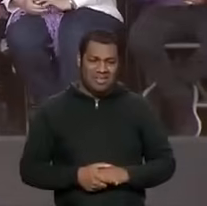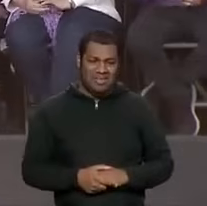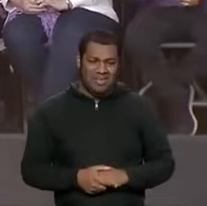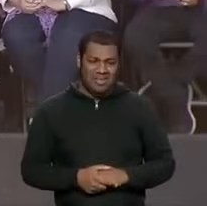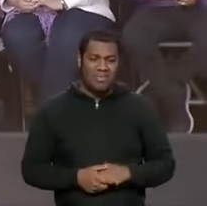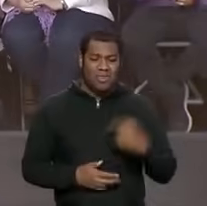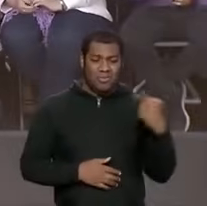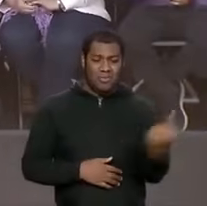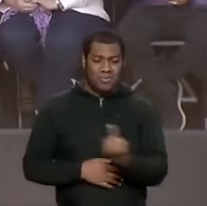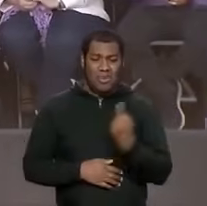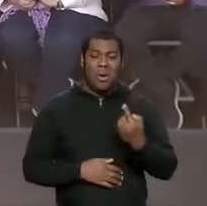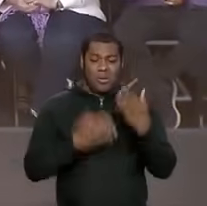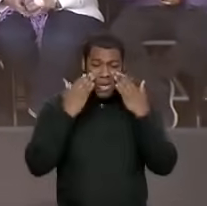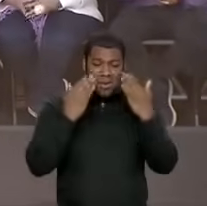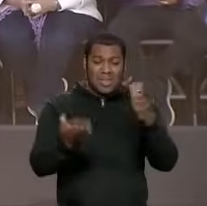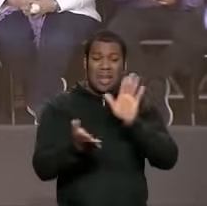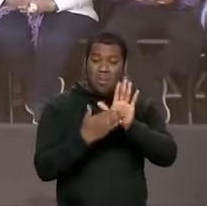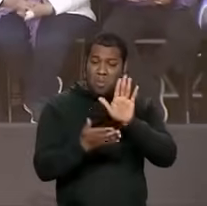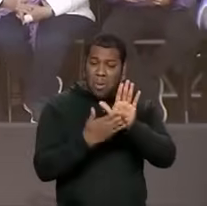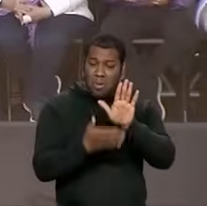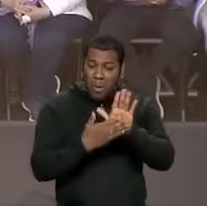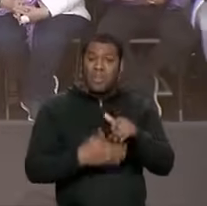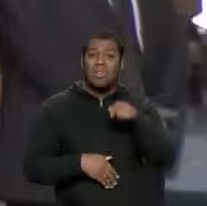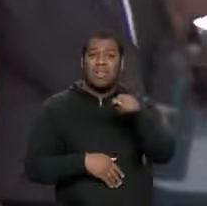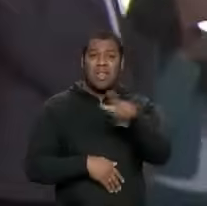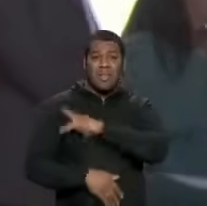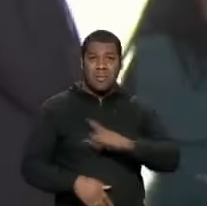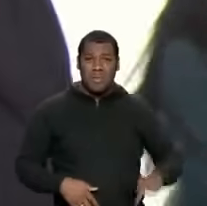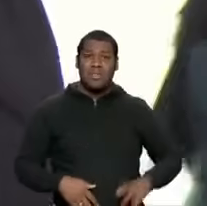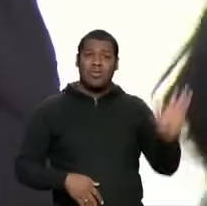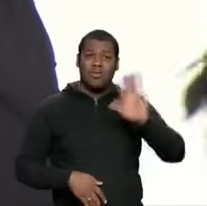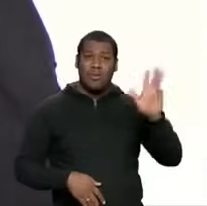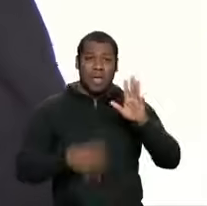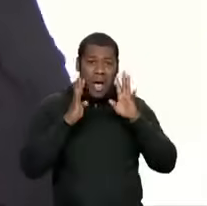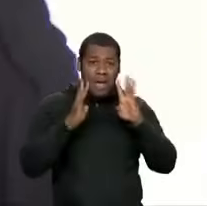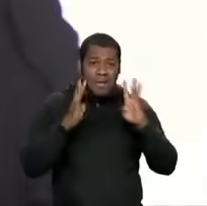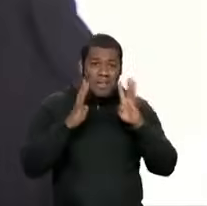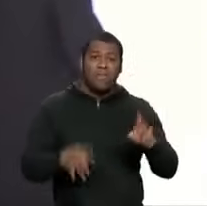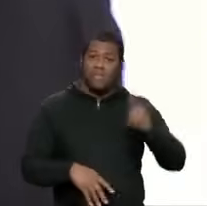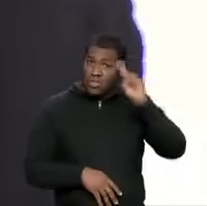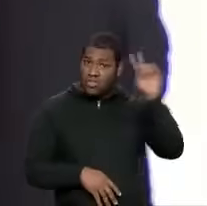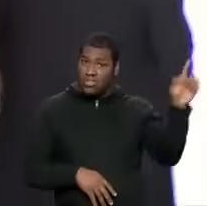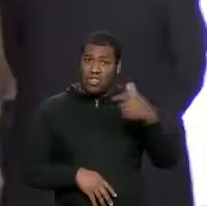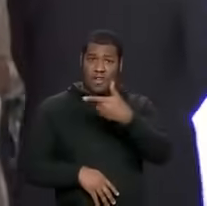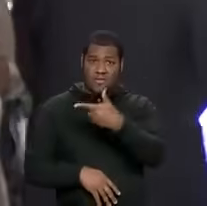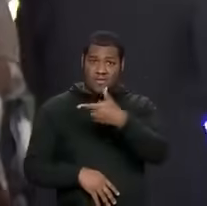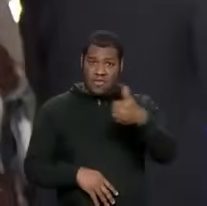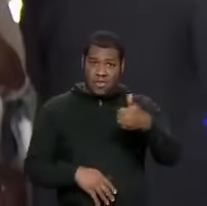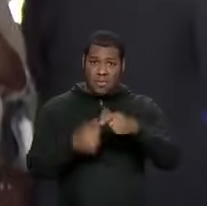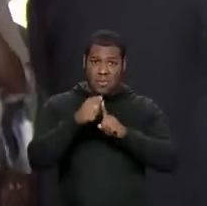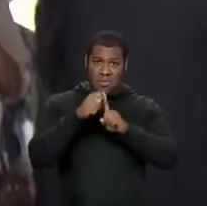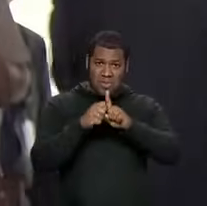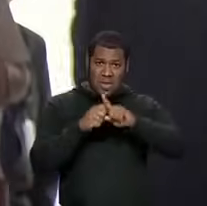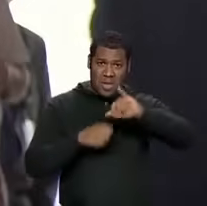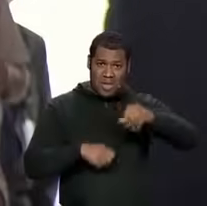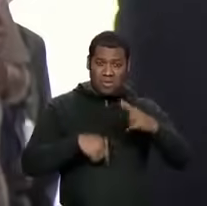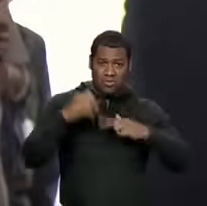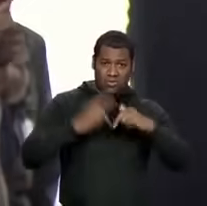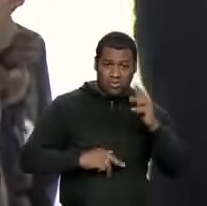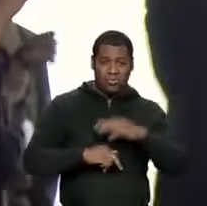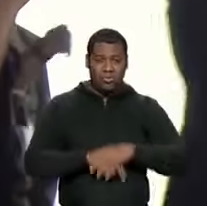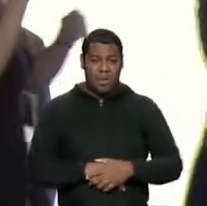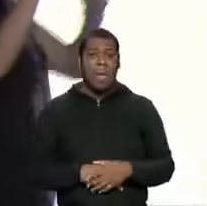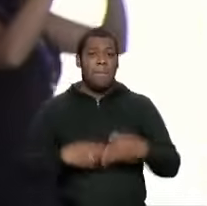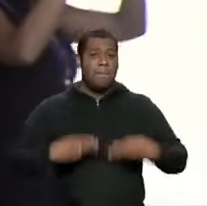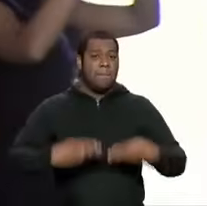falta entregamos a nossa pauta no dia 21 de Junho a 13 Ministérios e